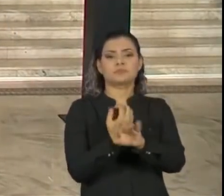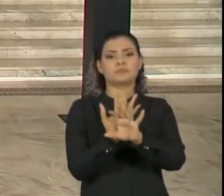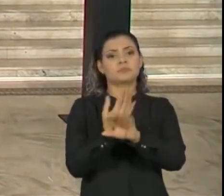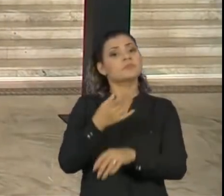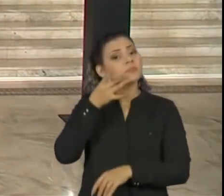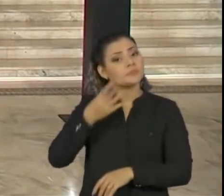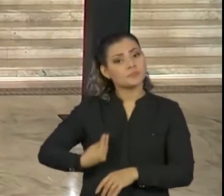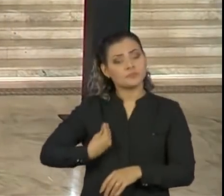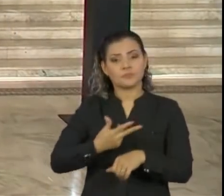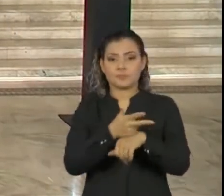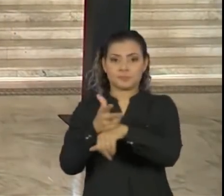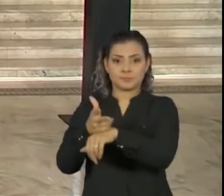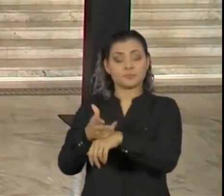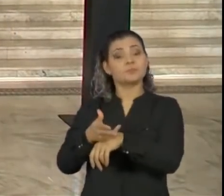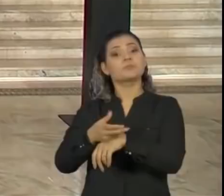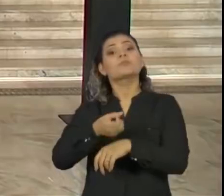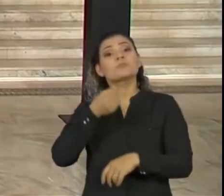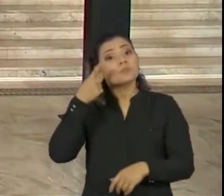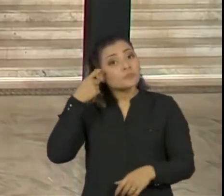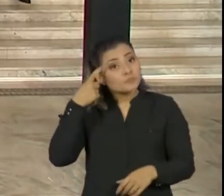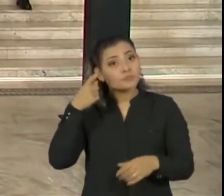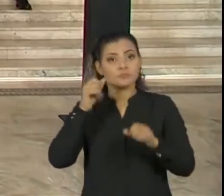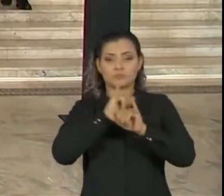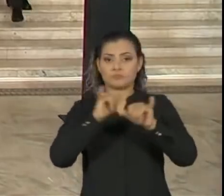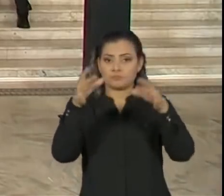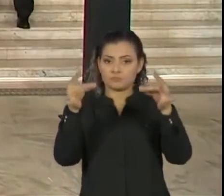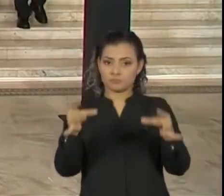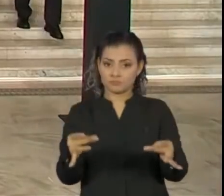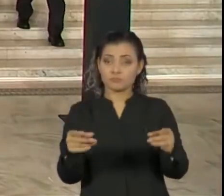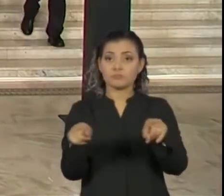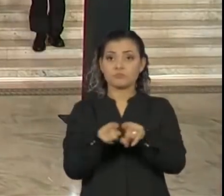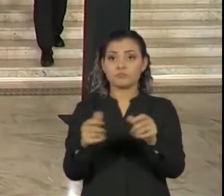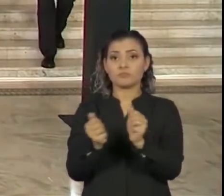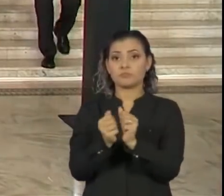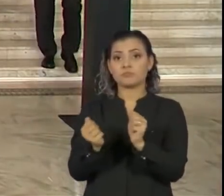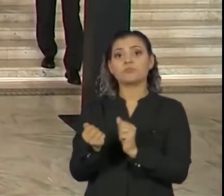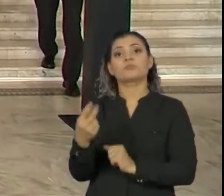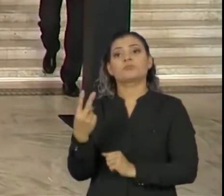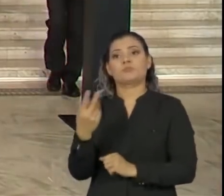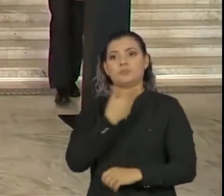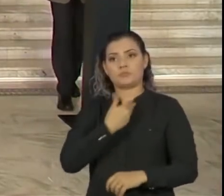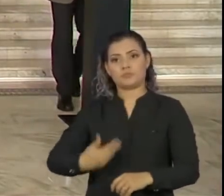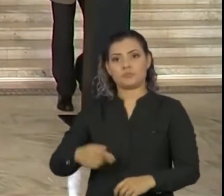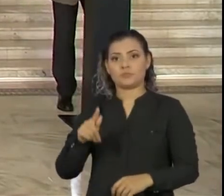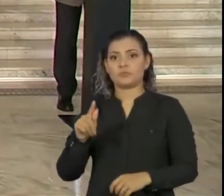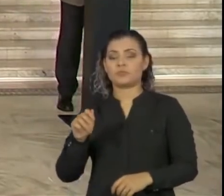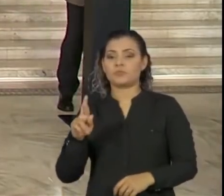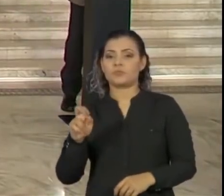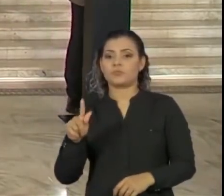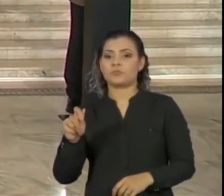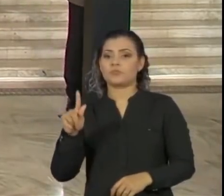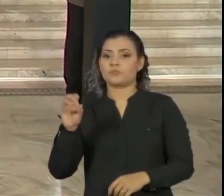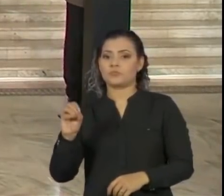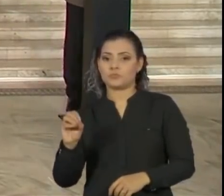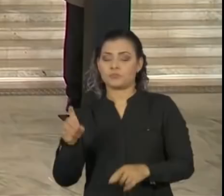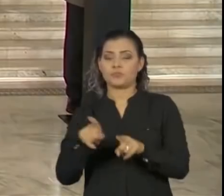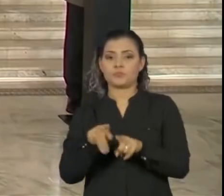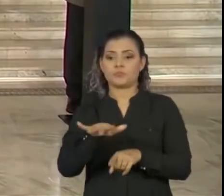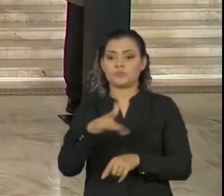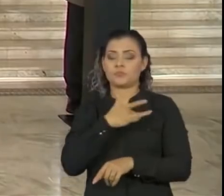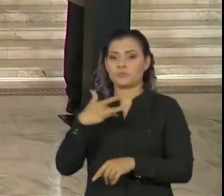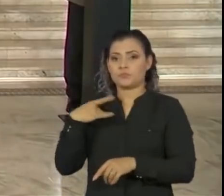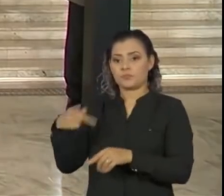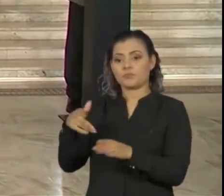do governador João Dória, que hoje também traz o vice-governador Rodrigo Garcia, a equipe de saúde,